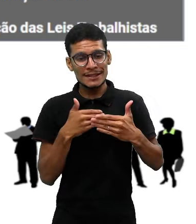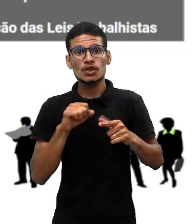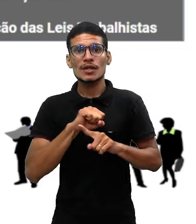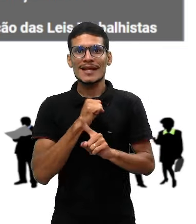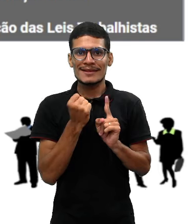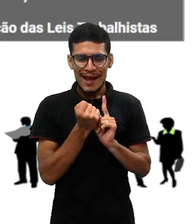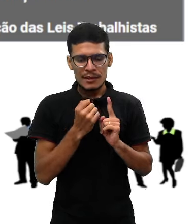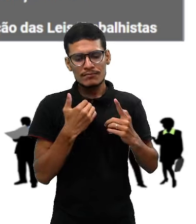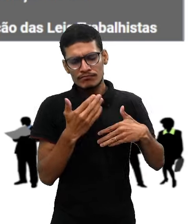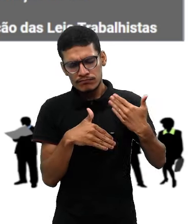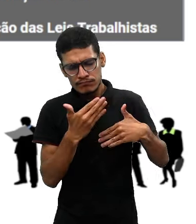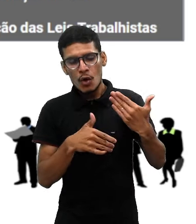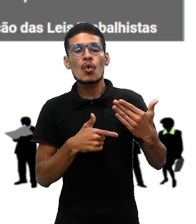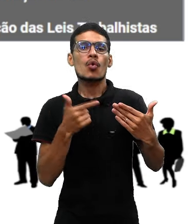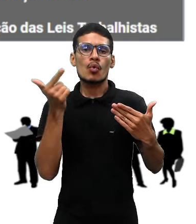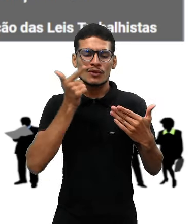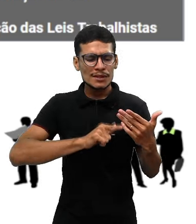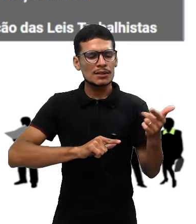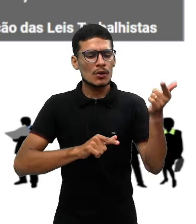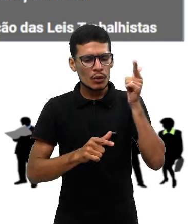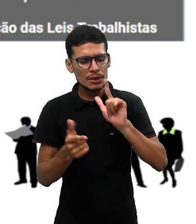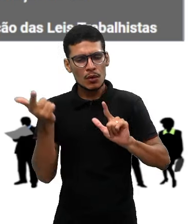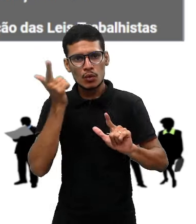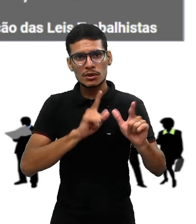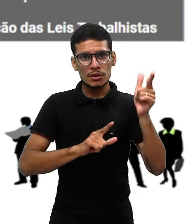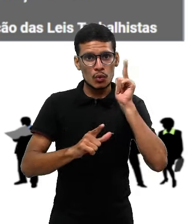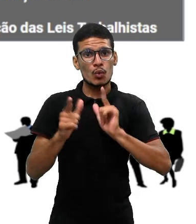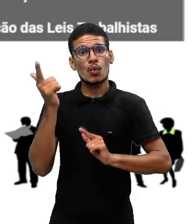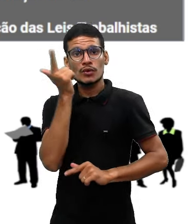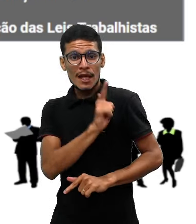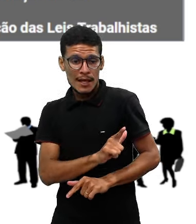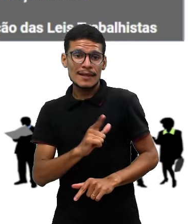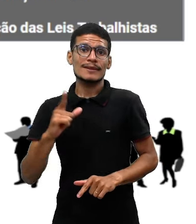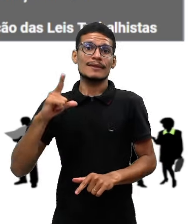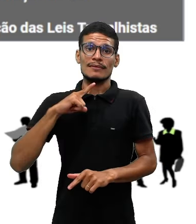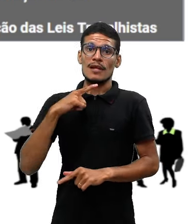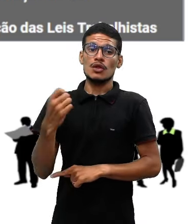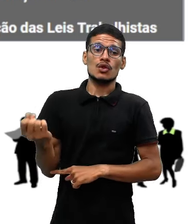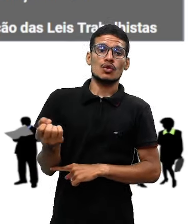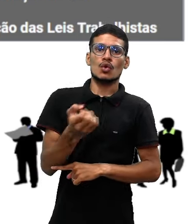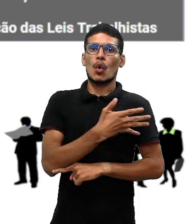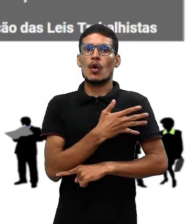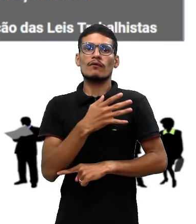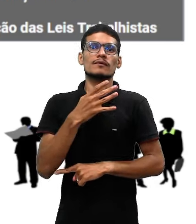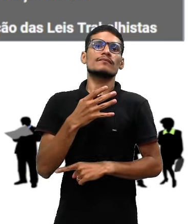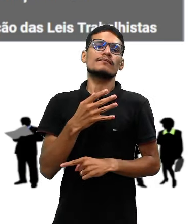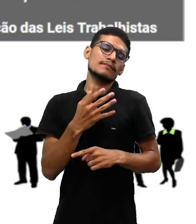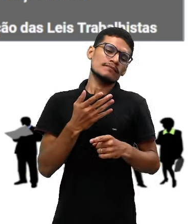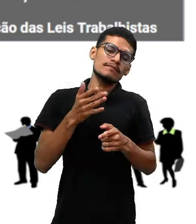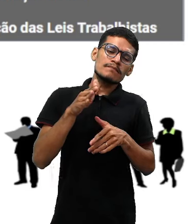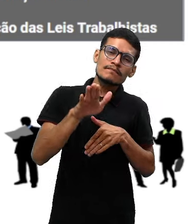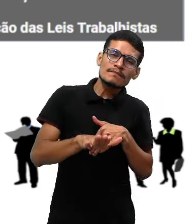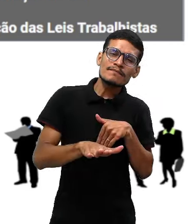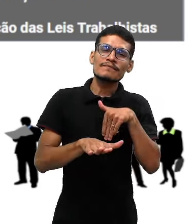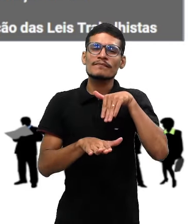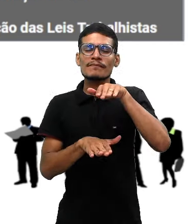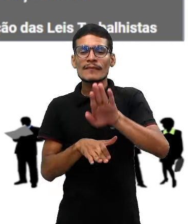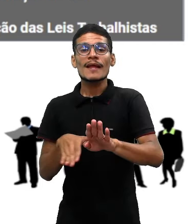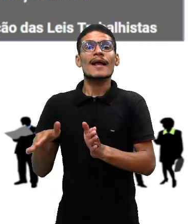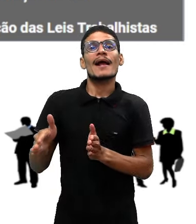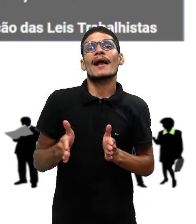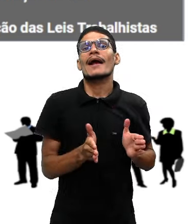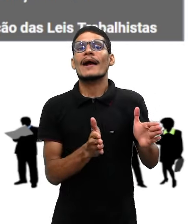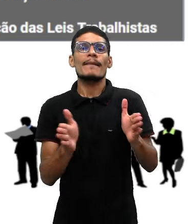sociedade, a gente vai conquistando e vai estabelecendo novos pisos para que a gente consiga caminhar em direção a um